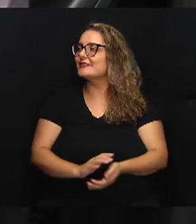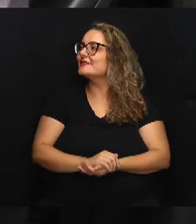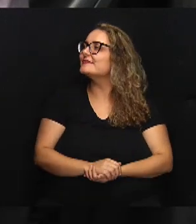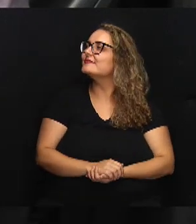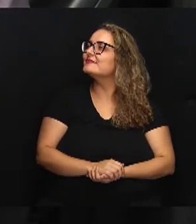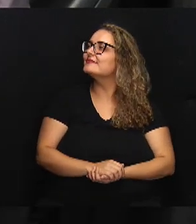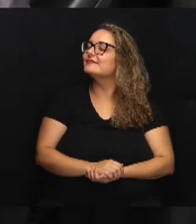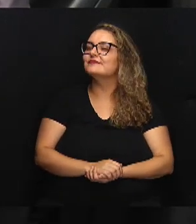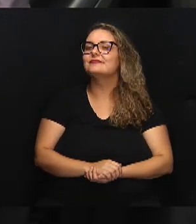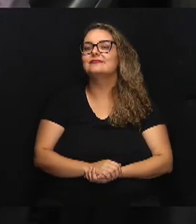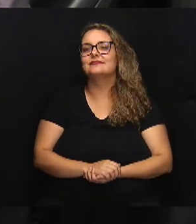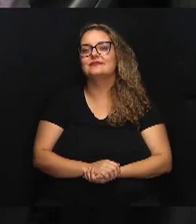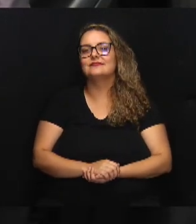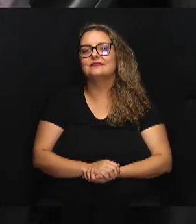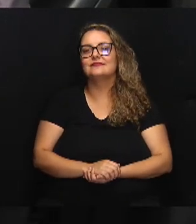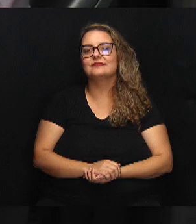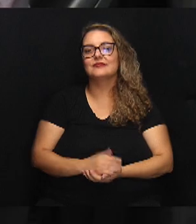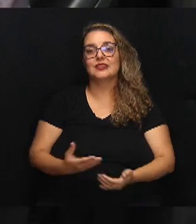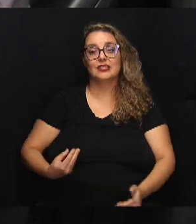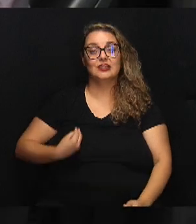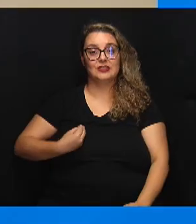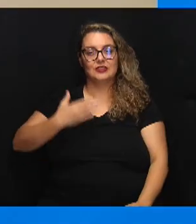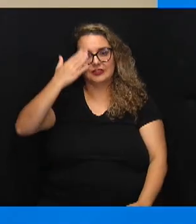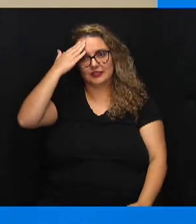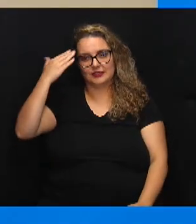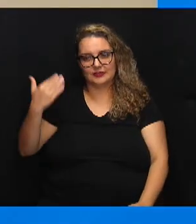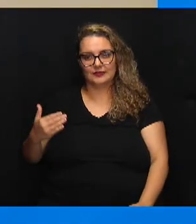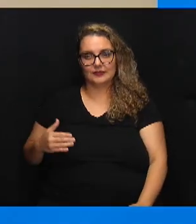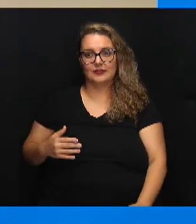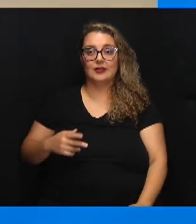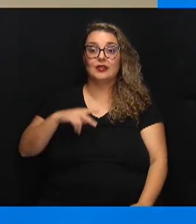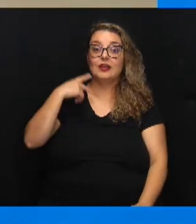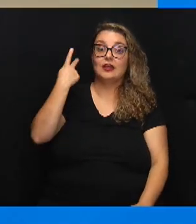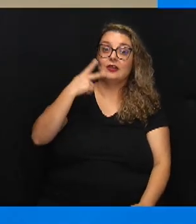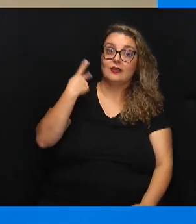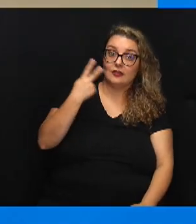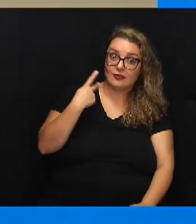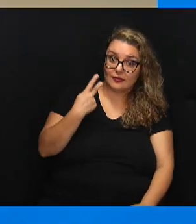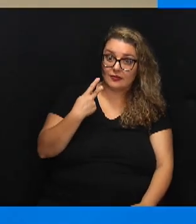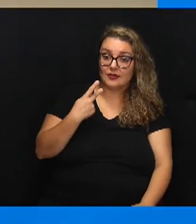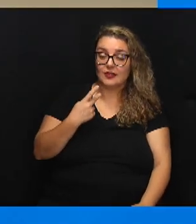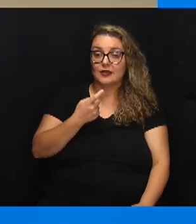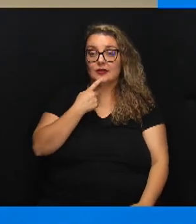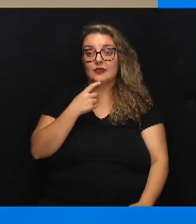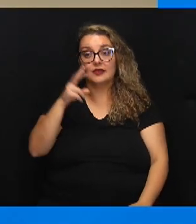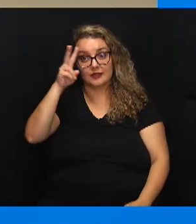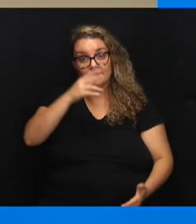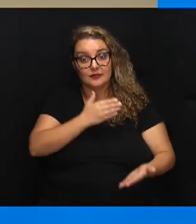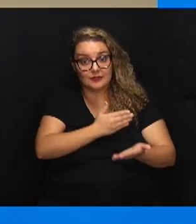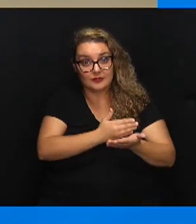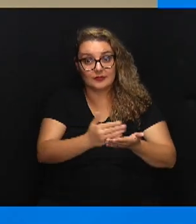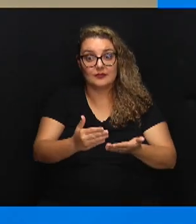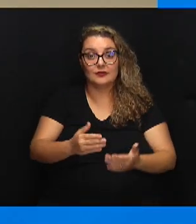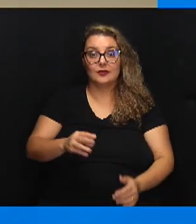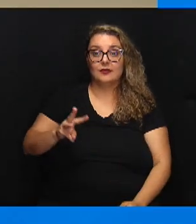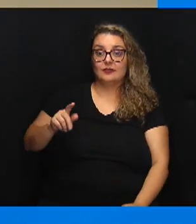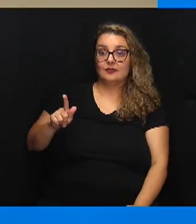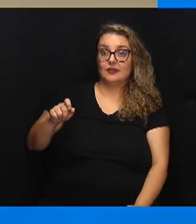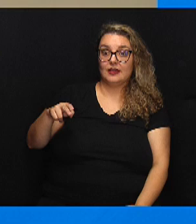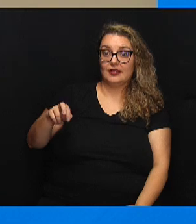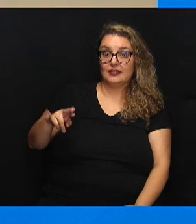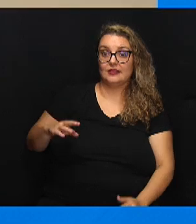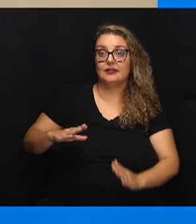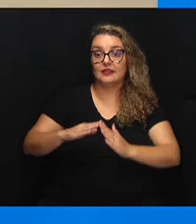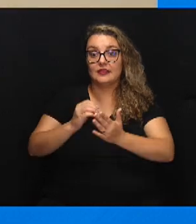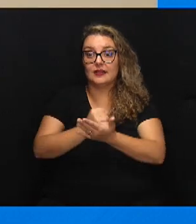É que um bicho do Paraná vira vereador em Campinas. A história é longa, mas começou quando o Wagner cursava farmácia em